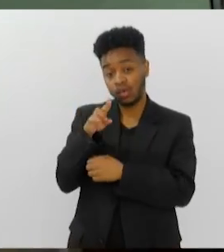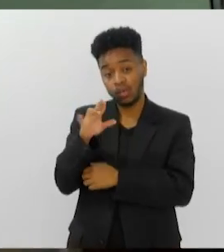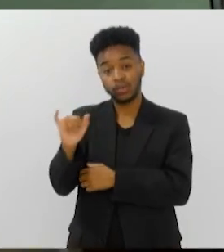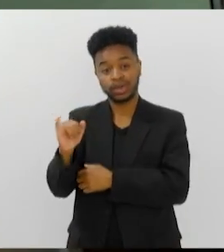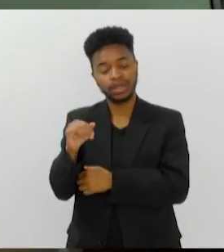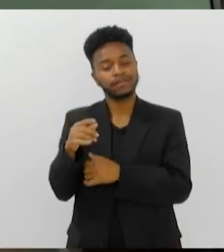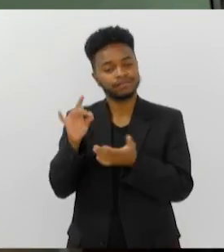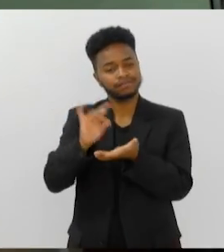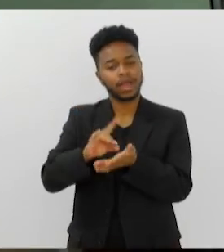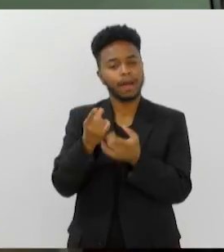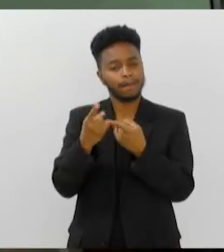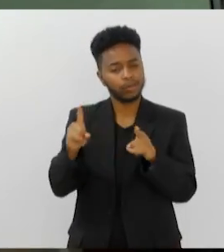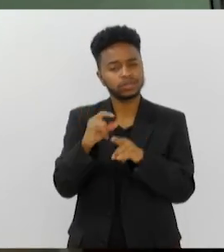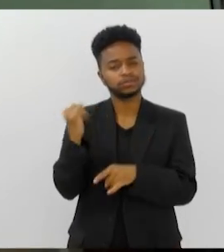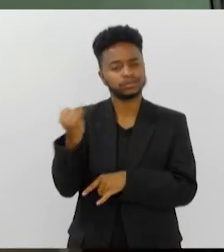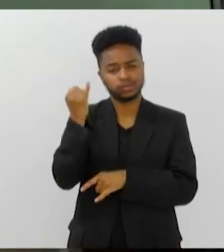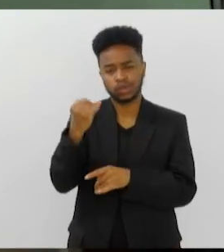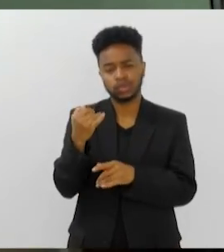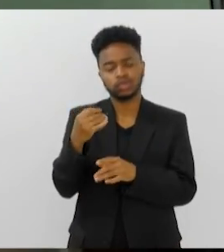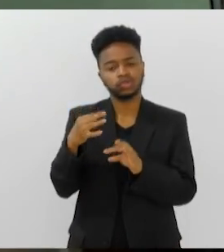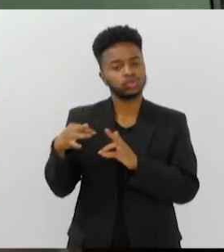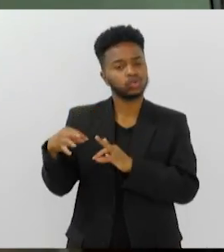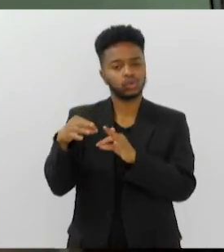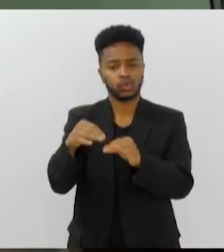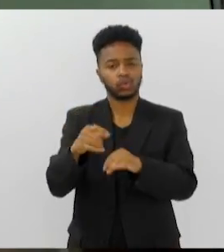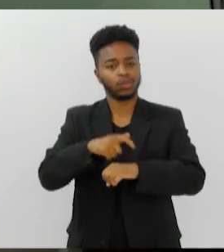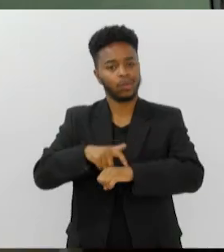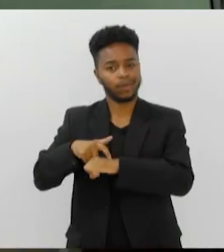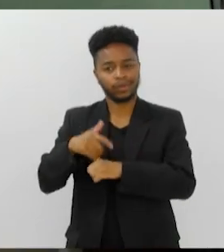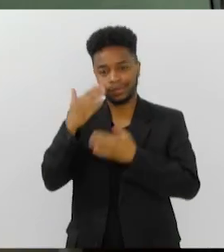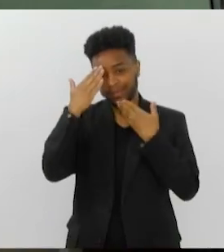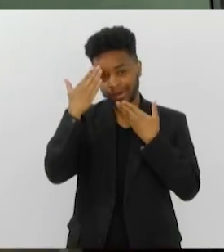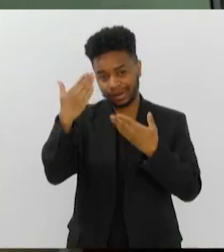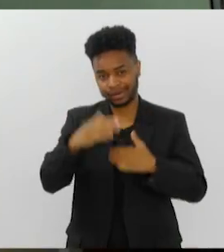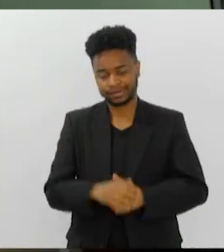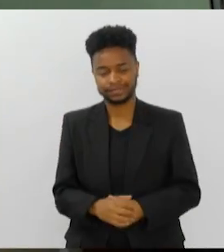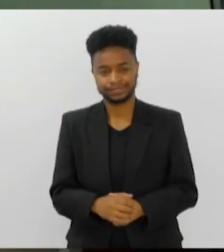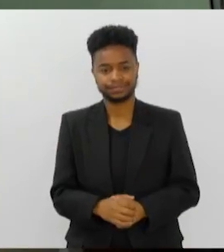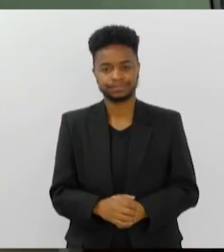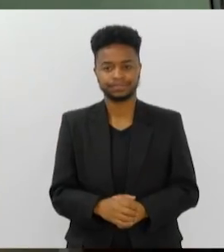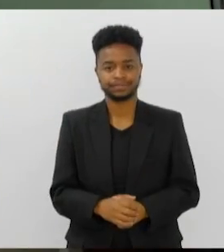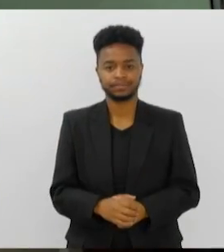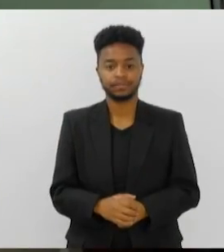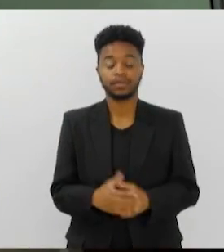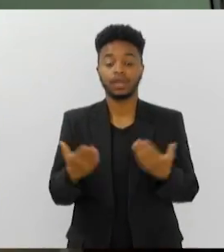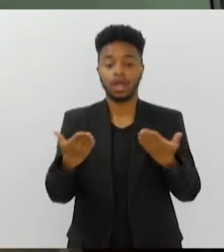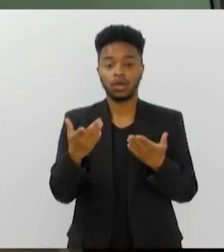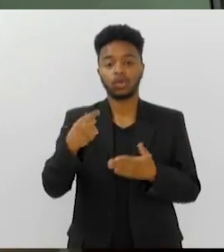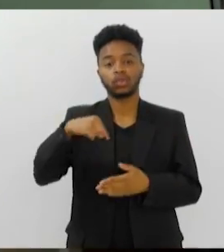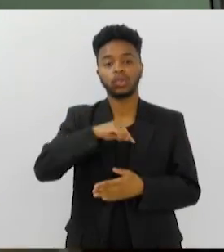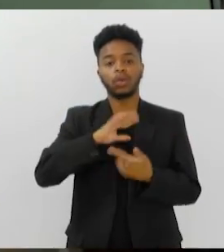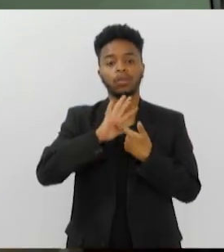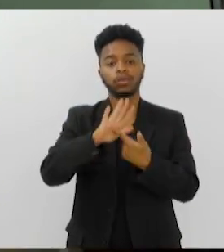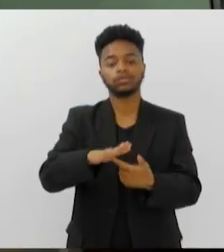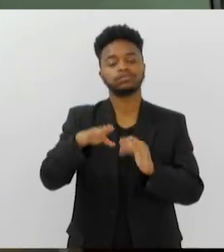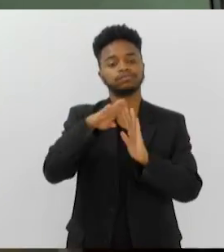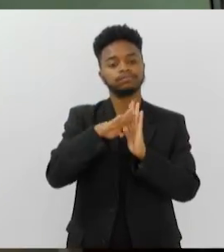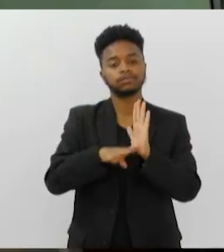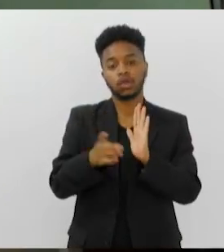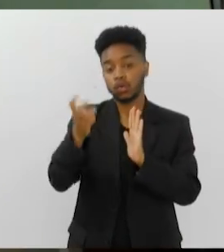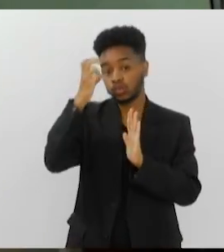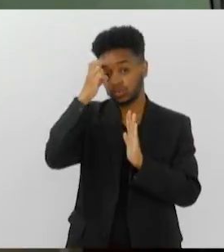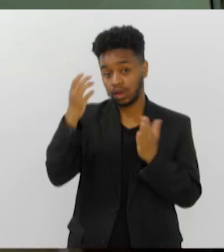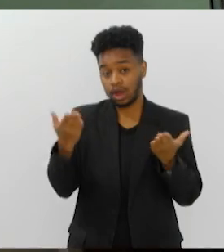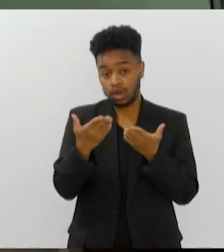bem em todos os sentidos, né? Obrigado aí, agradece a nossa entrevistada. Acompanhe agora a nossa agenda cultural, que essa